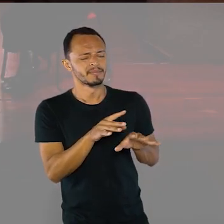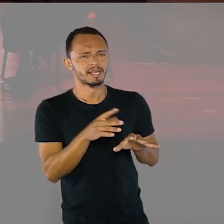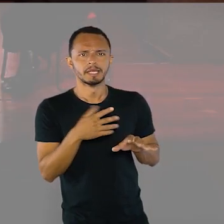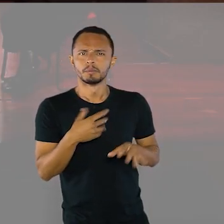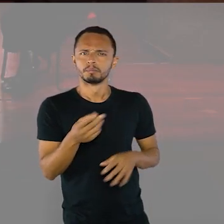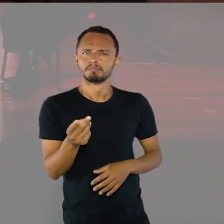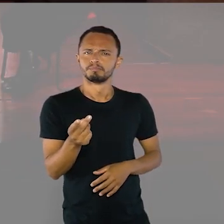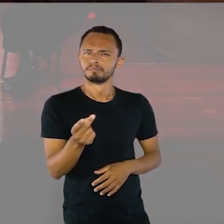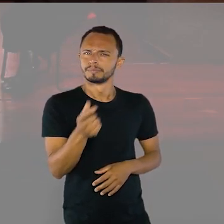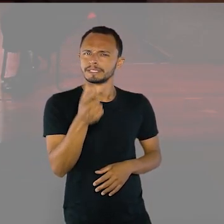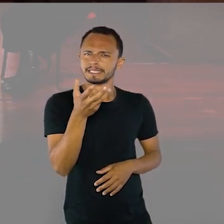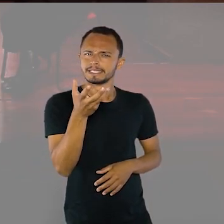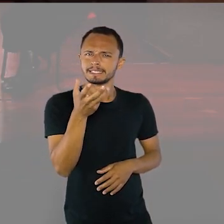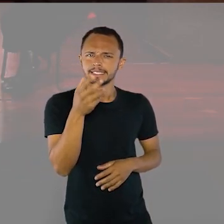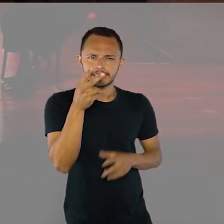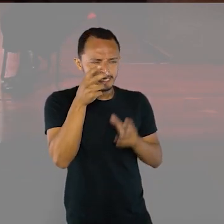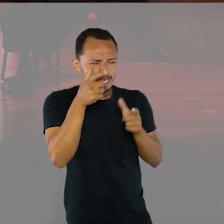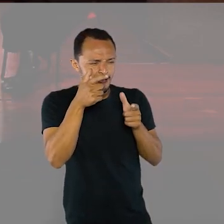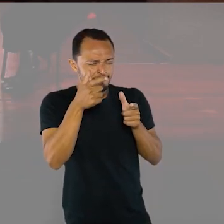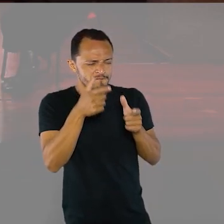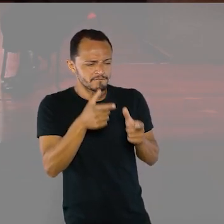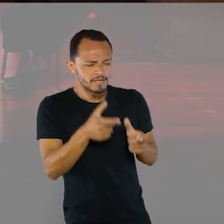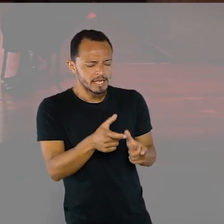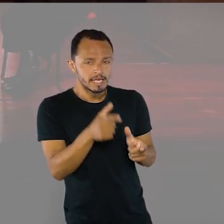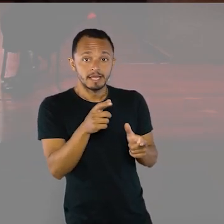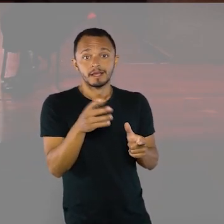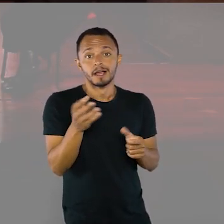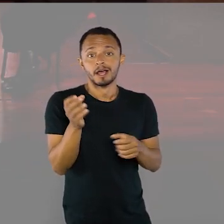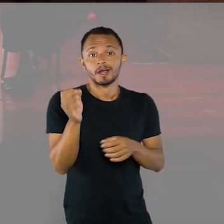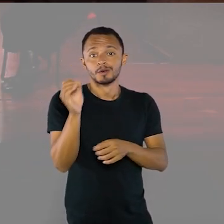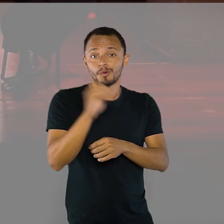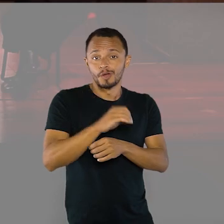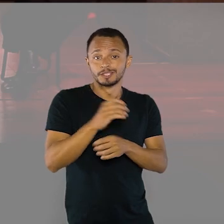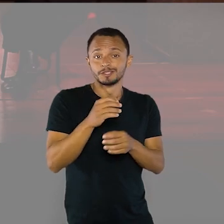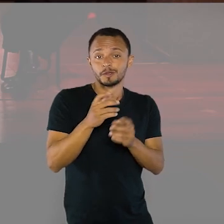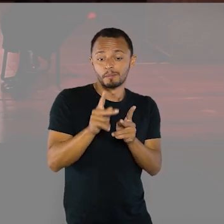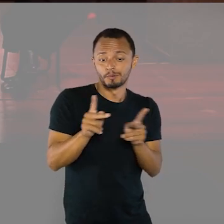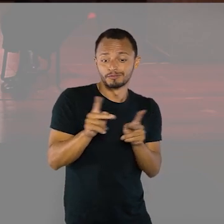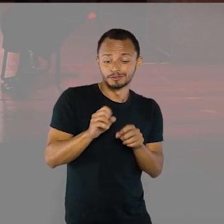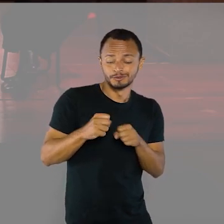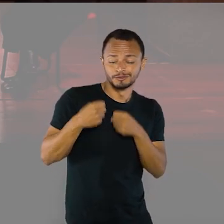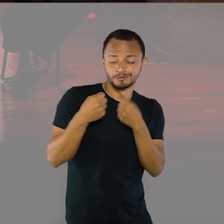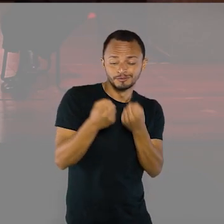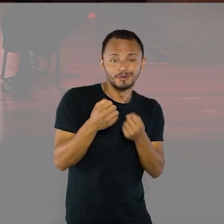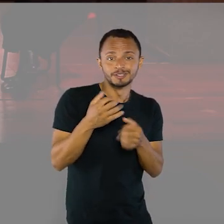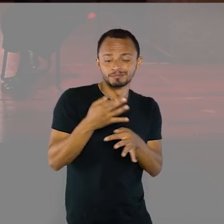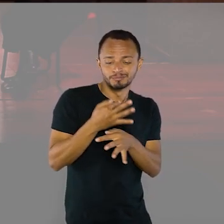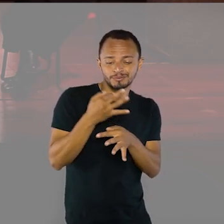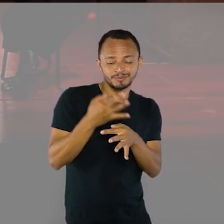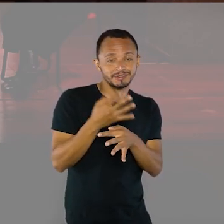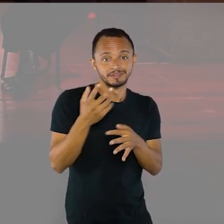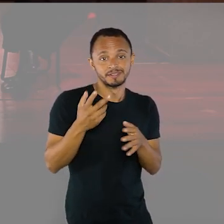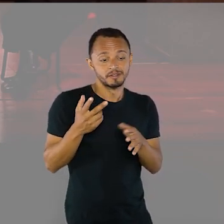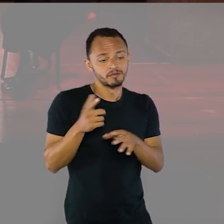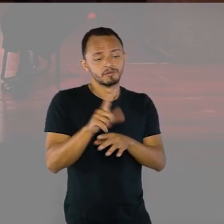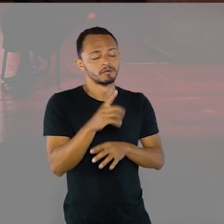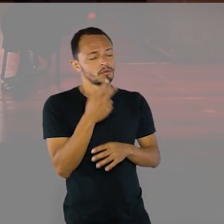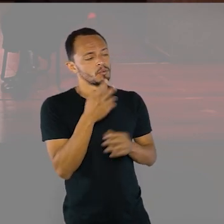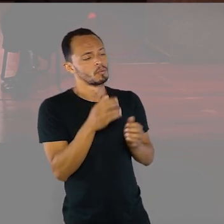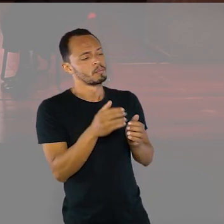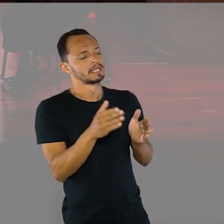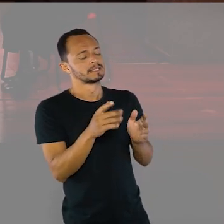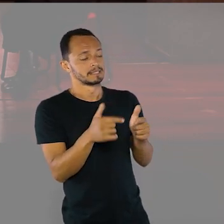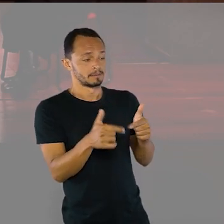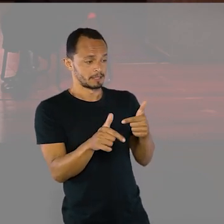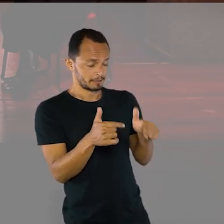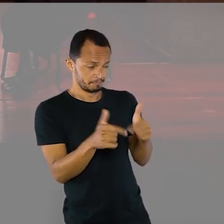questão de vir aqui. O professor faz um esforço, né, para estar à noite em alguns eventos. E eu comecei a trabalhar e eu falei assim,